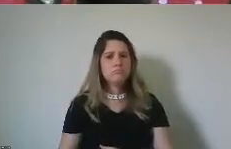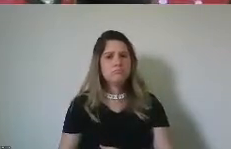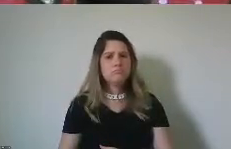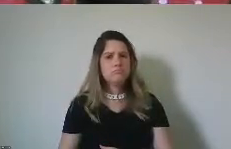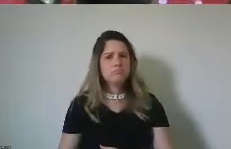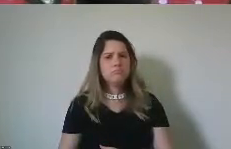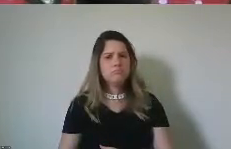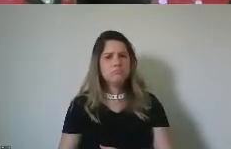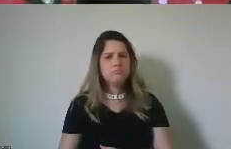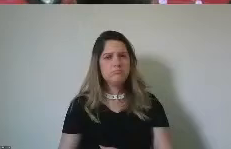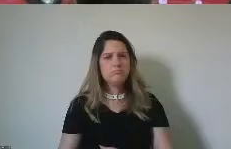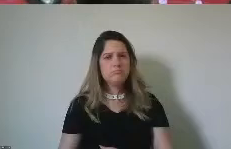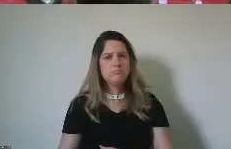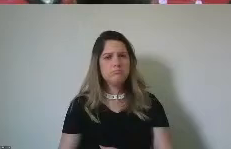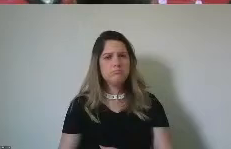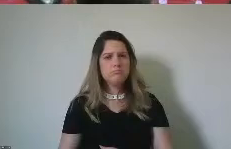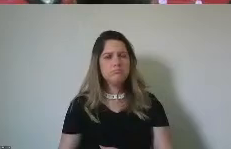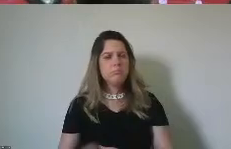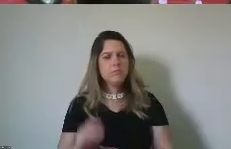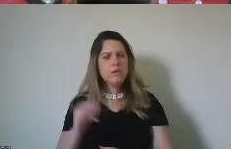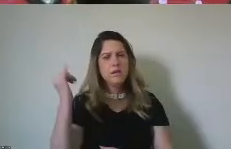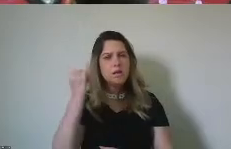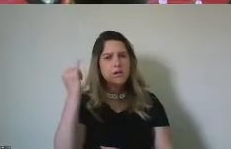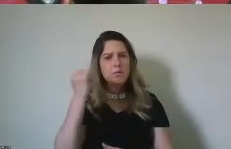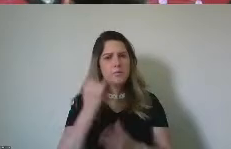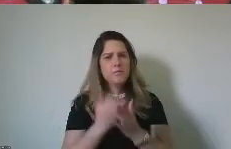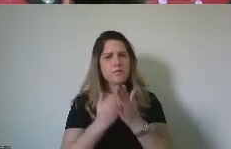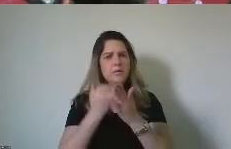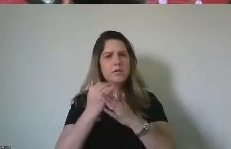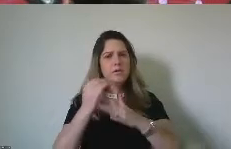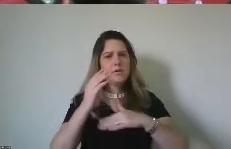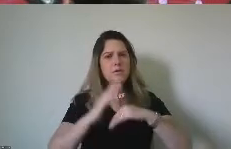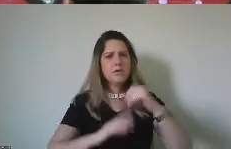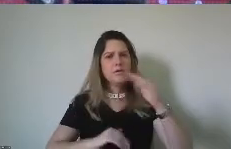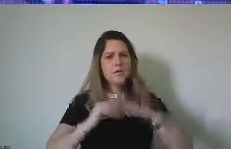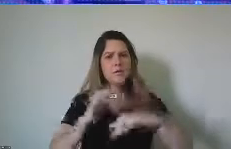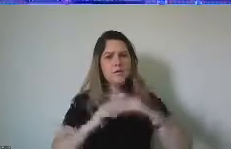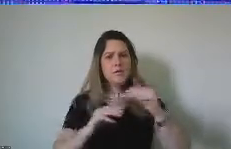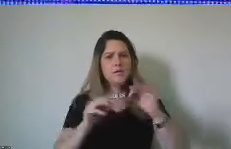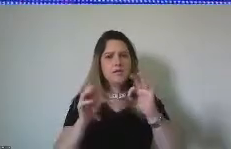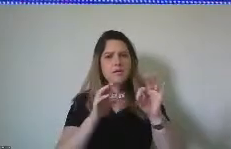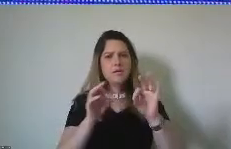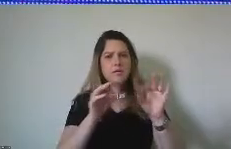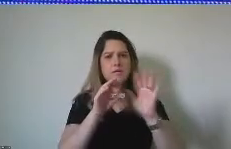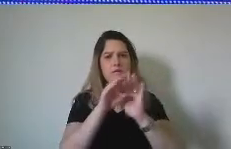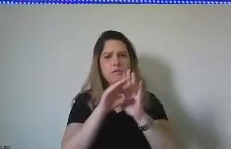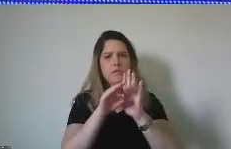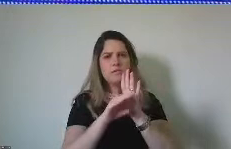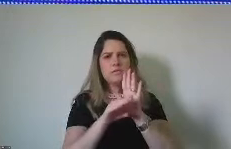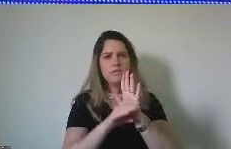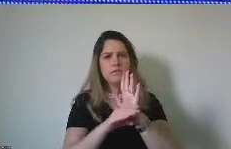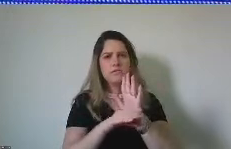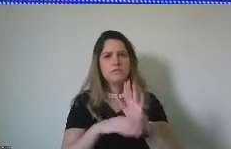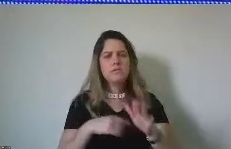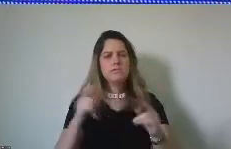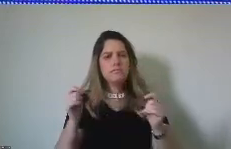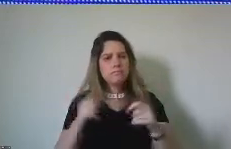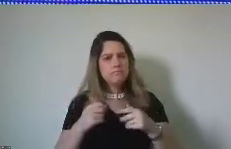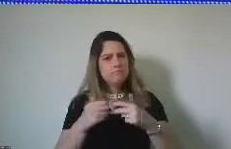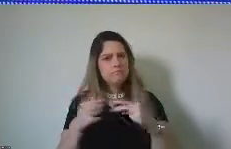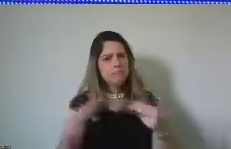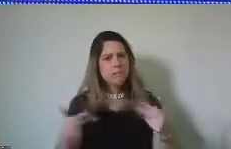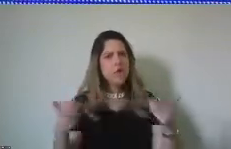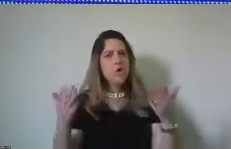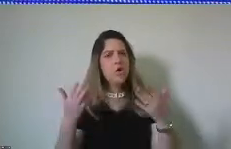acho que é importante reafirmar aqui que a prática nós não temos nenhum plano de alterar a atual prática de proventos da companhia hoje a prática